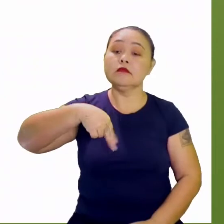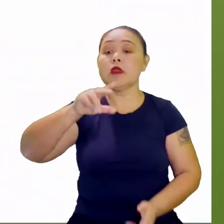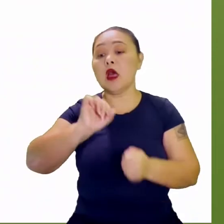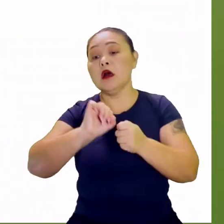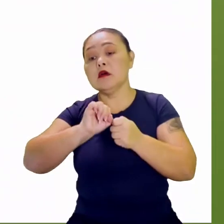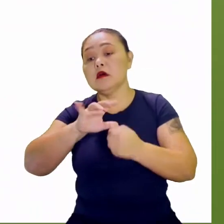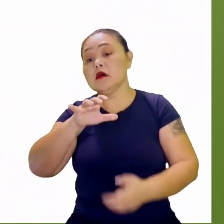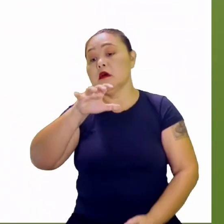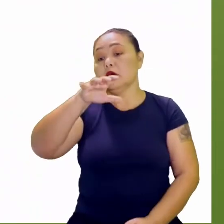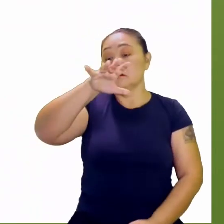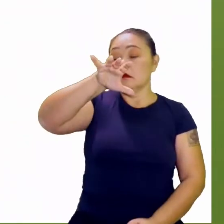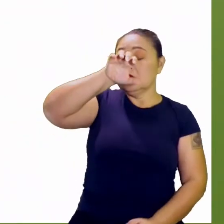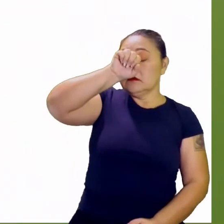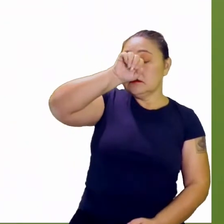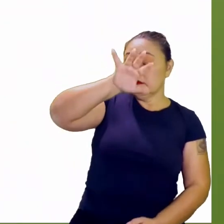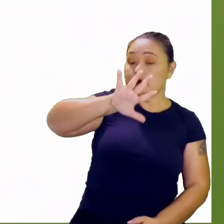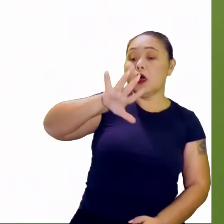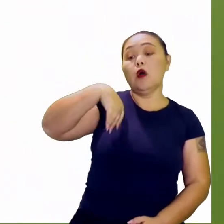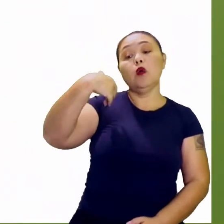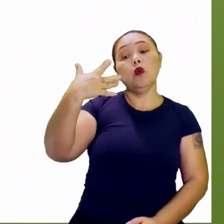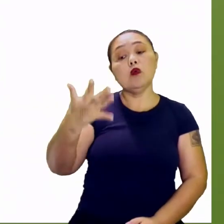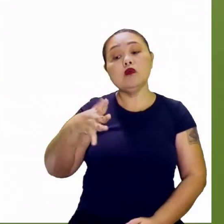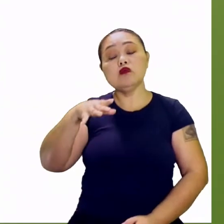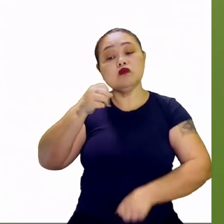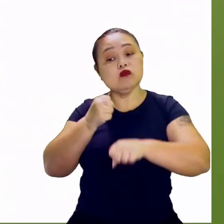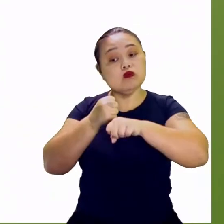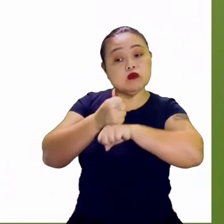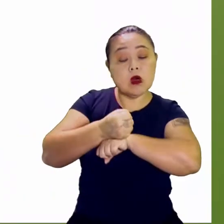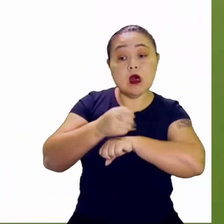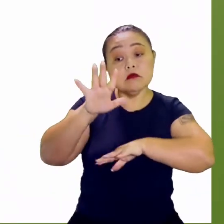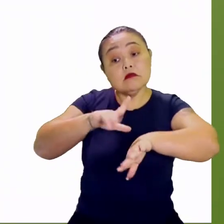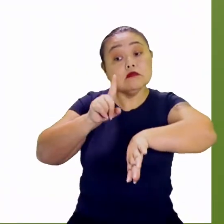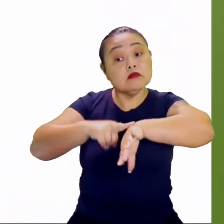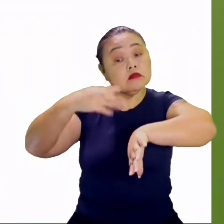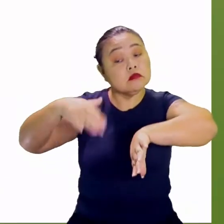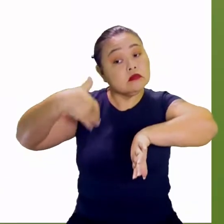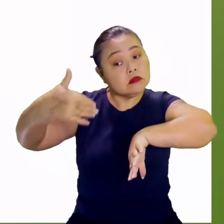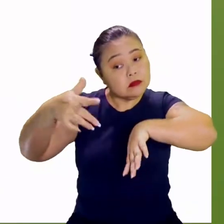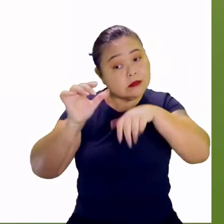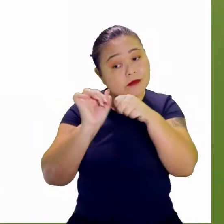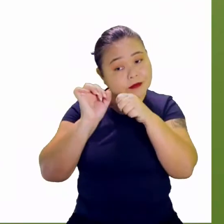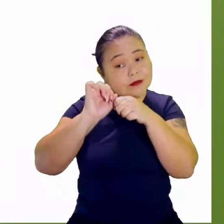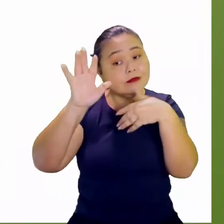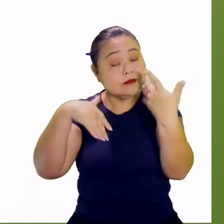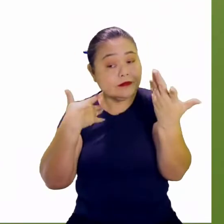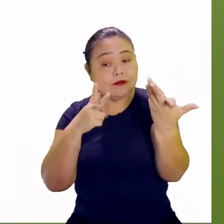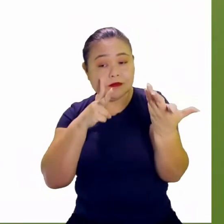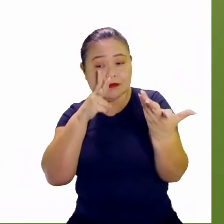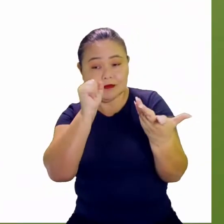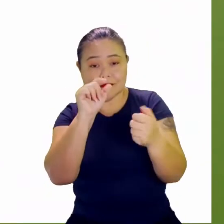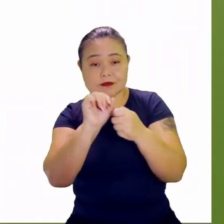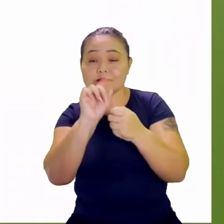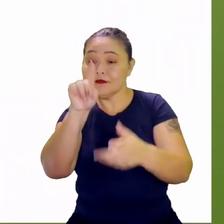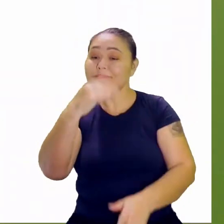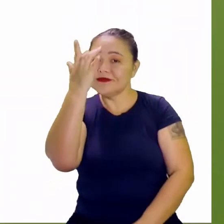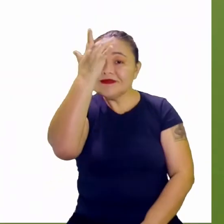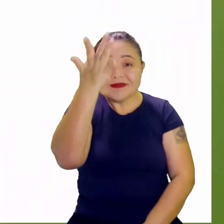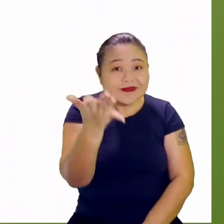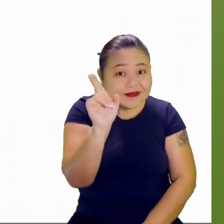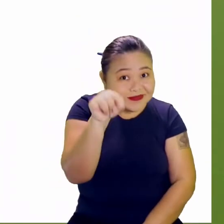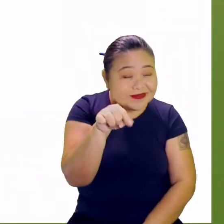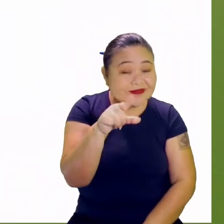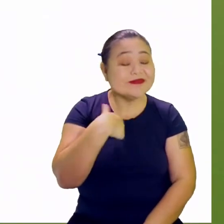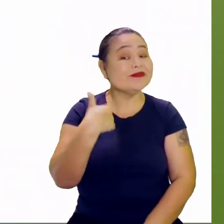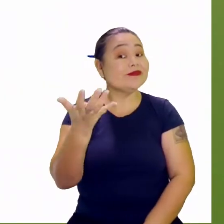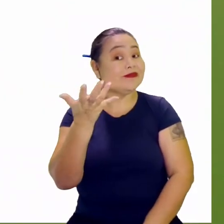ou anaeróbio, dependendo da duração da corrida e da intensidade. E assim fica muito fácil, né? Aí, professora, fica mesmo. Então agora